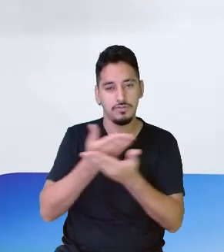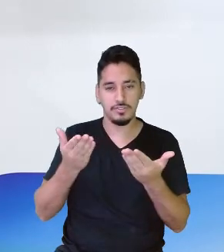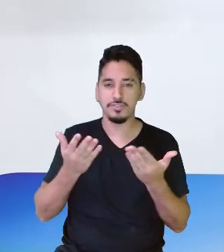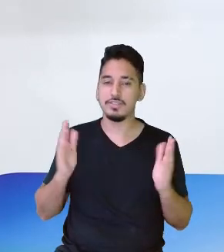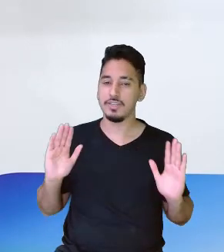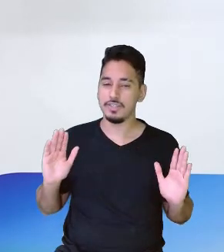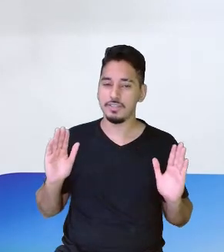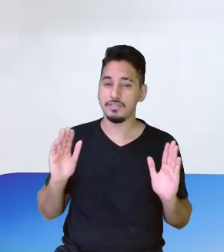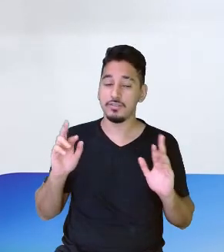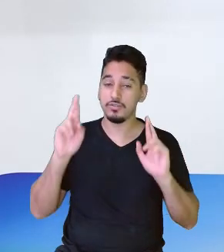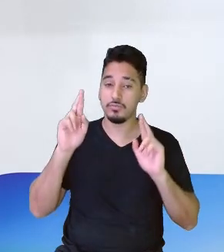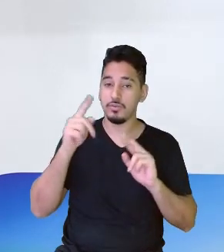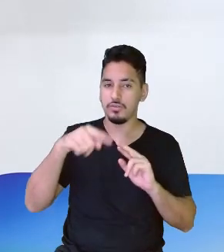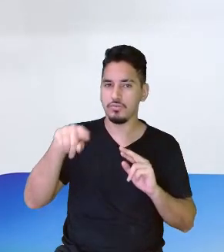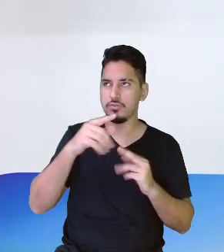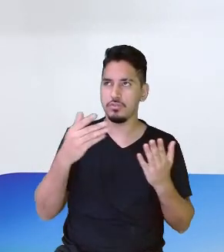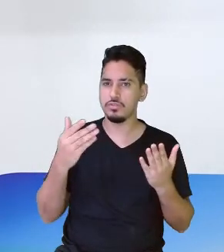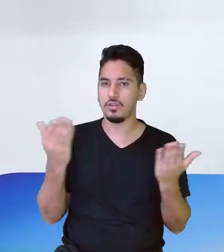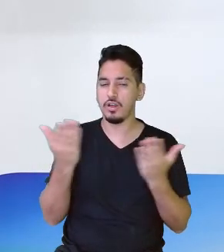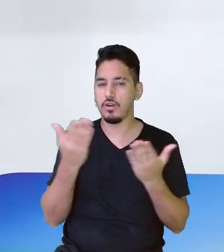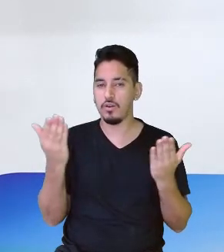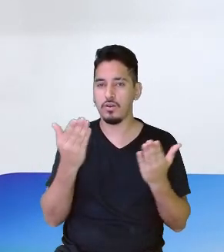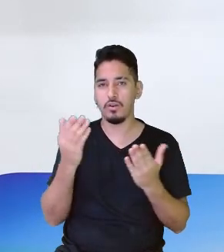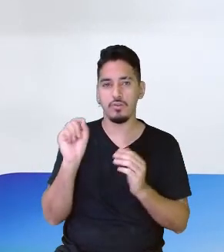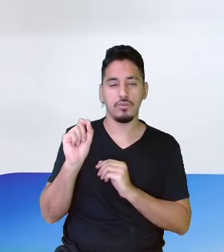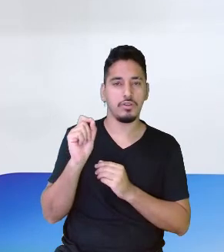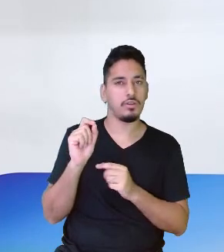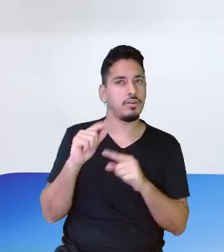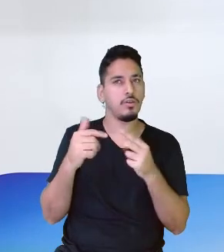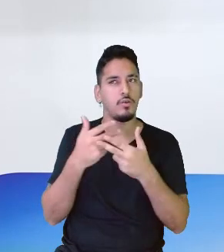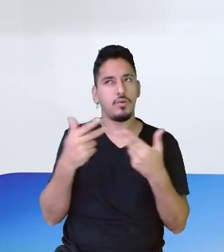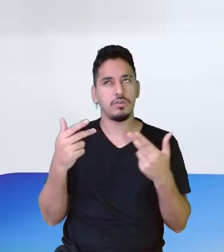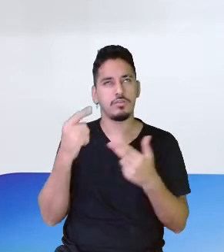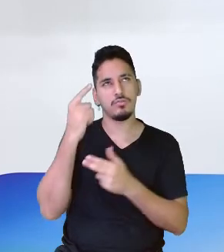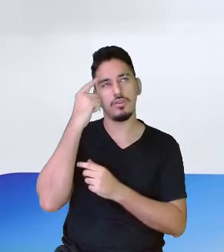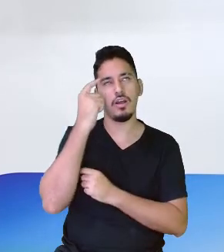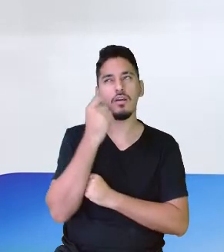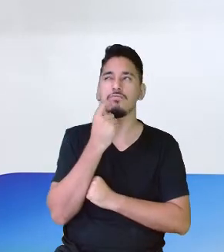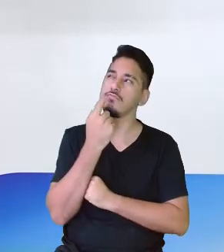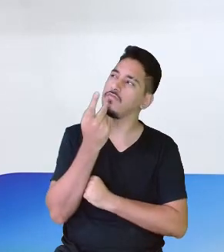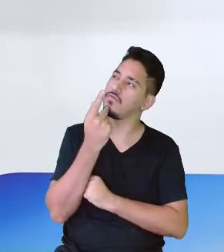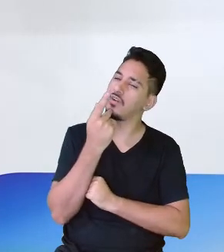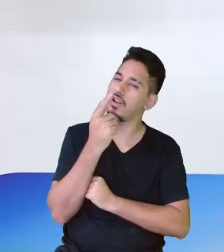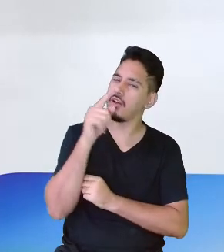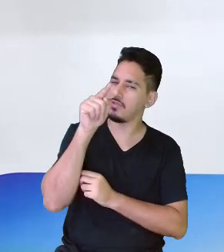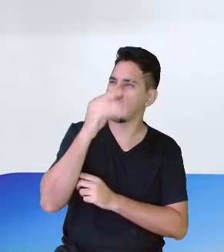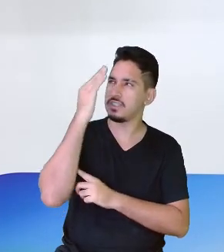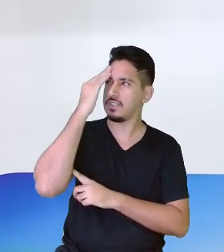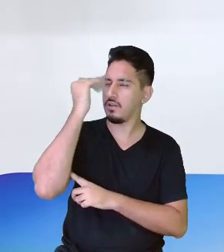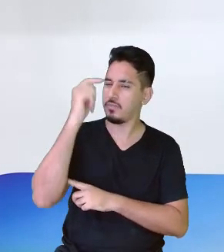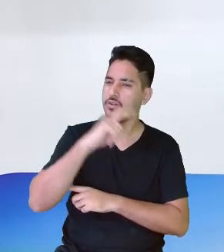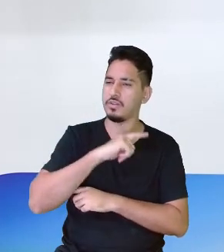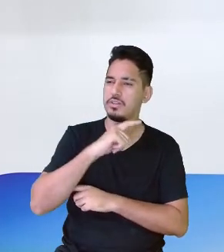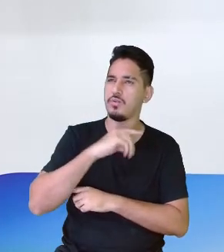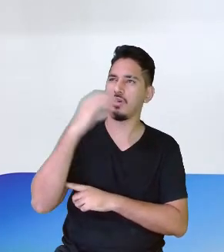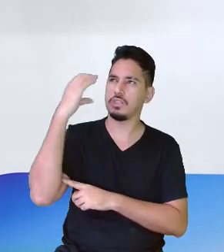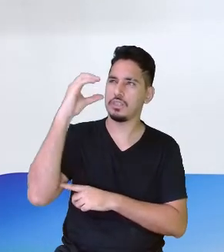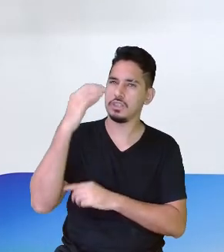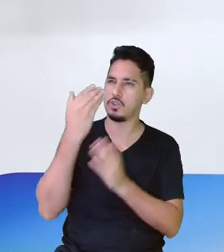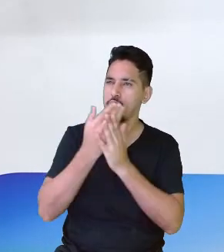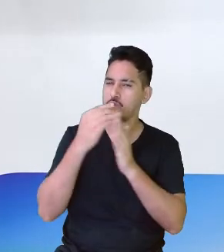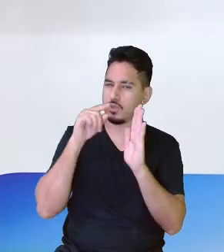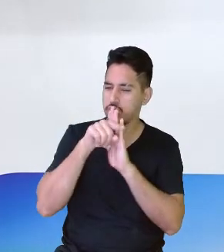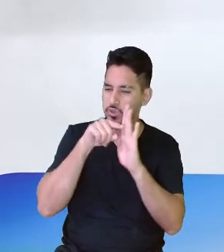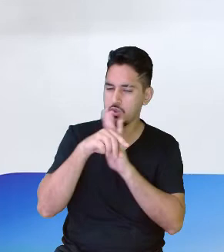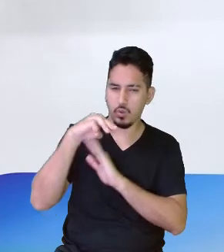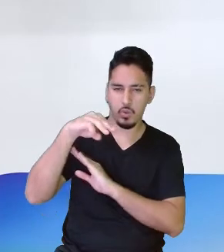vocês. Espero que vocês agora estejam o quê? Versados no meme. Vocês vão dizer, vocês sabiam que existe uma ciência que estuda o